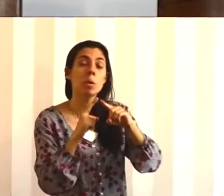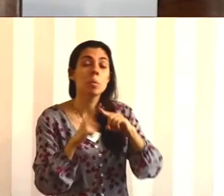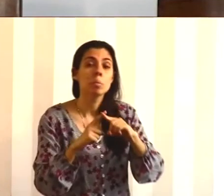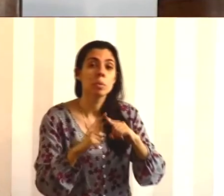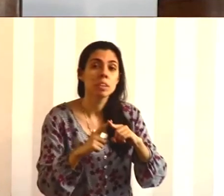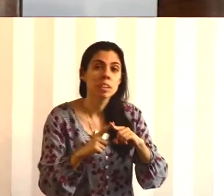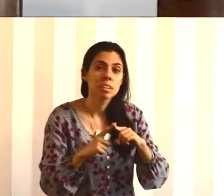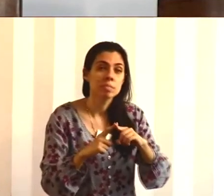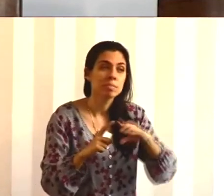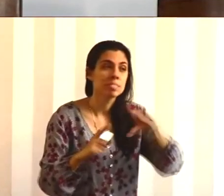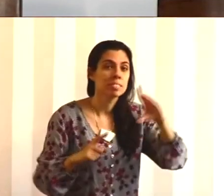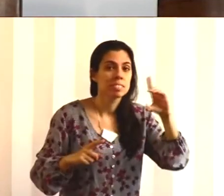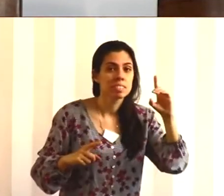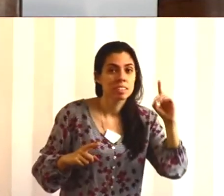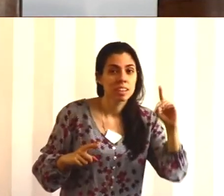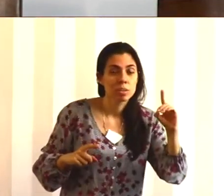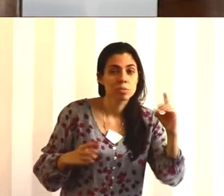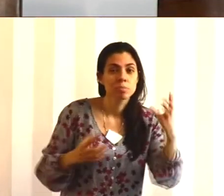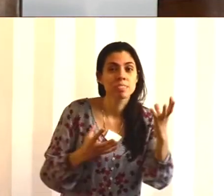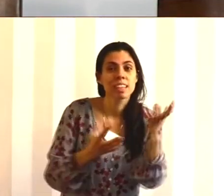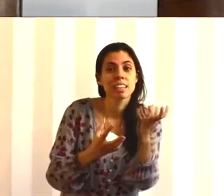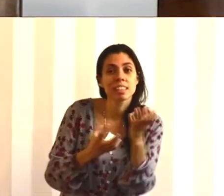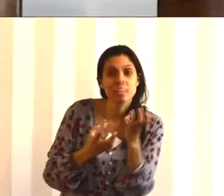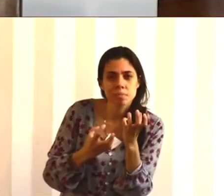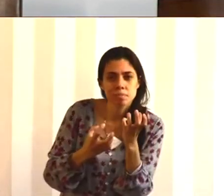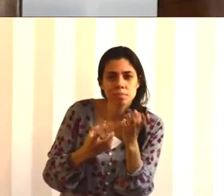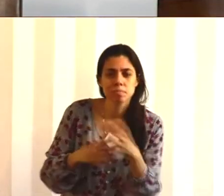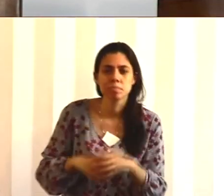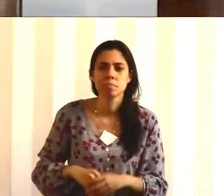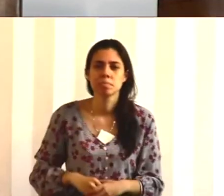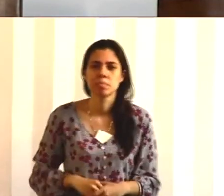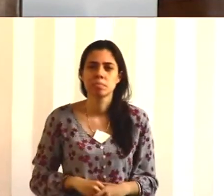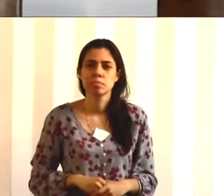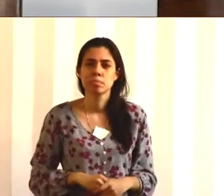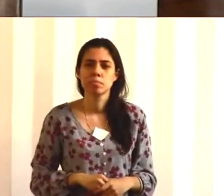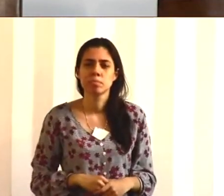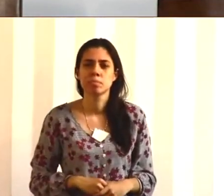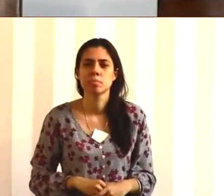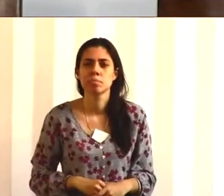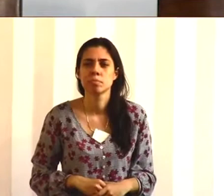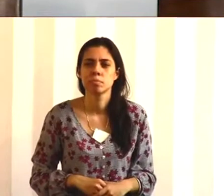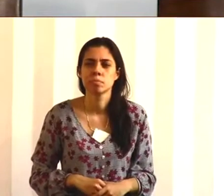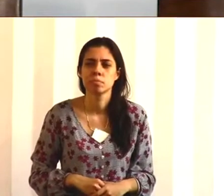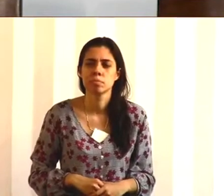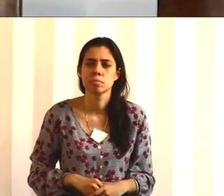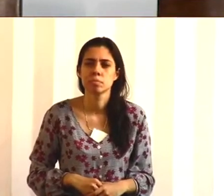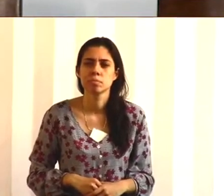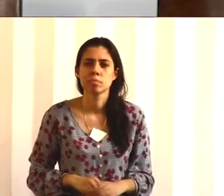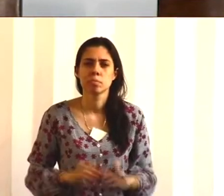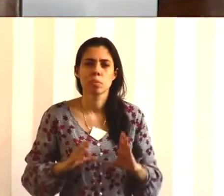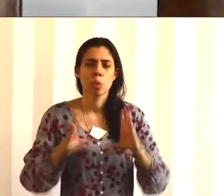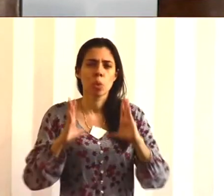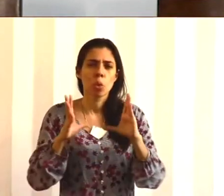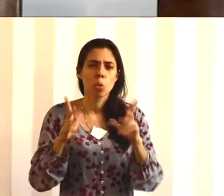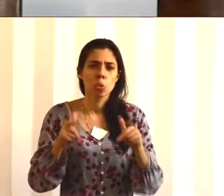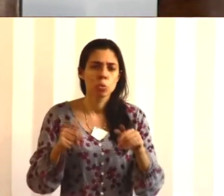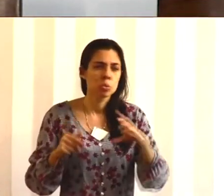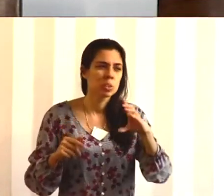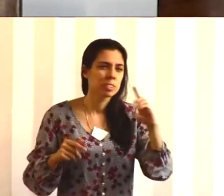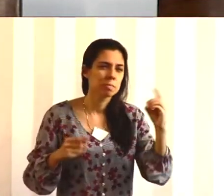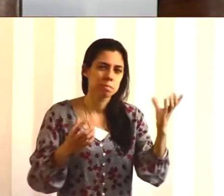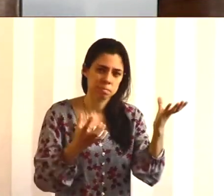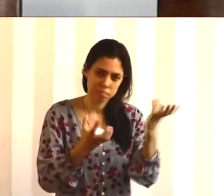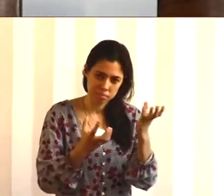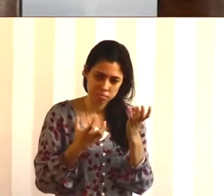Deus assim quis fazer, e esse mesmo Deus que assim